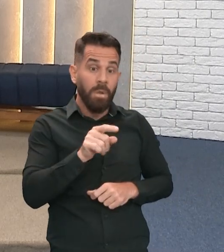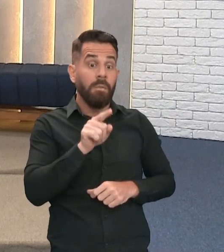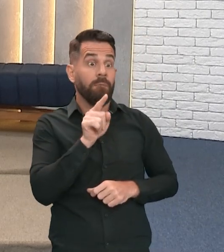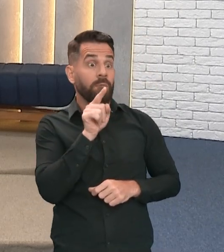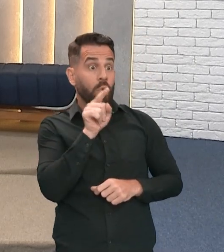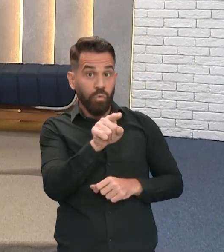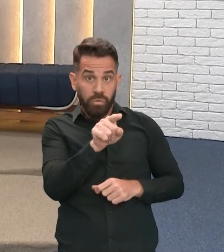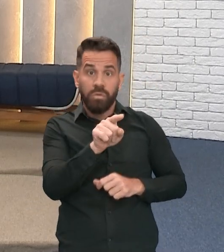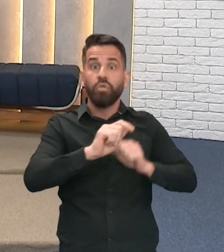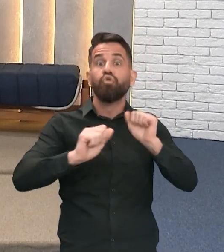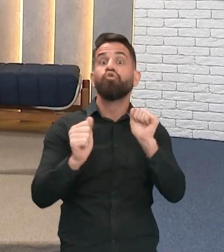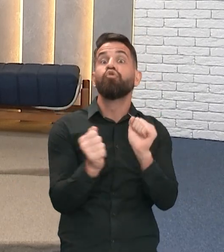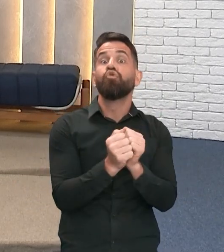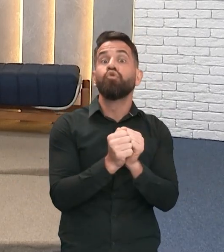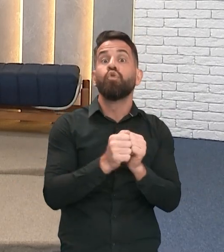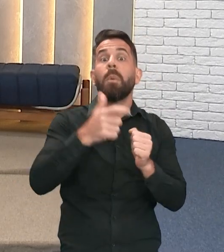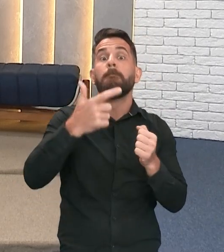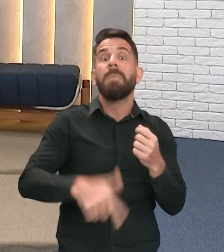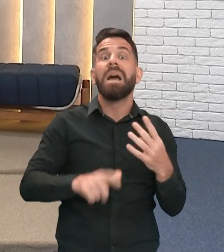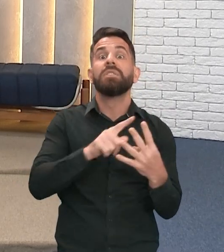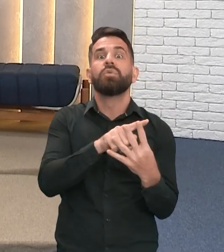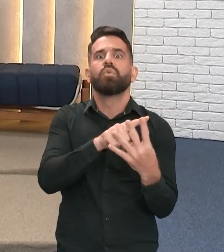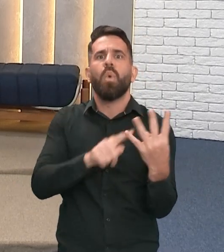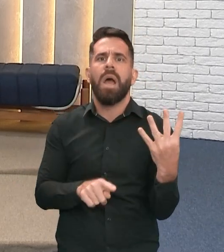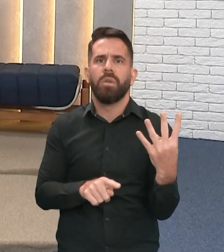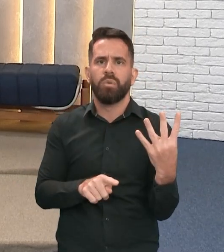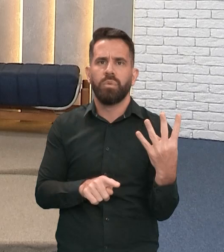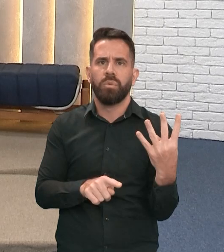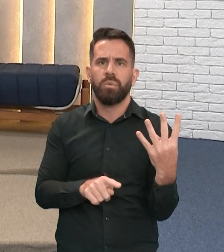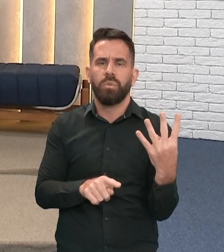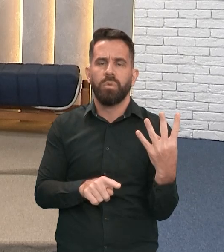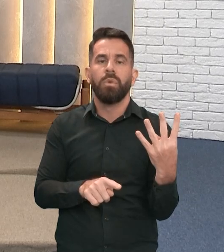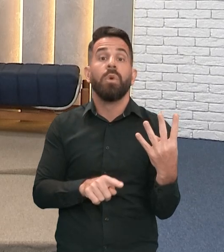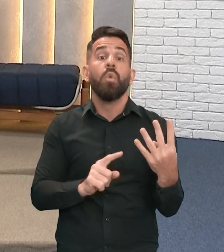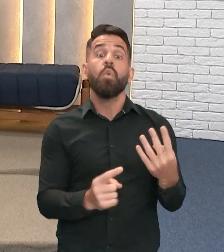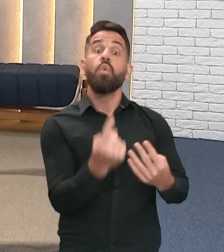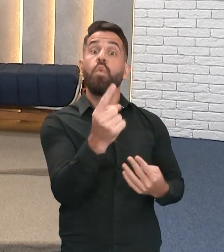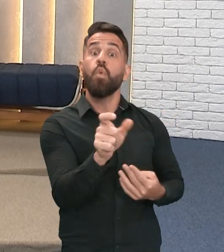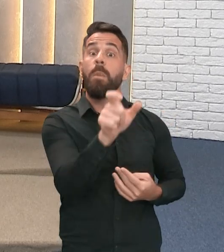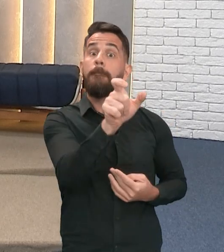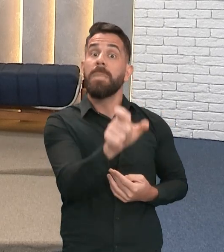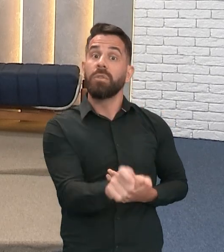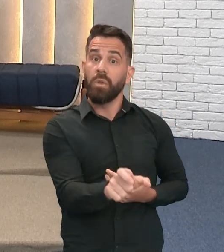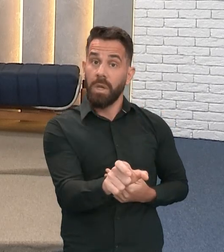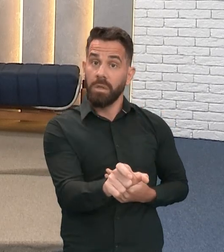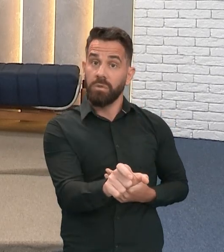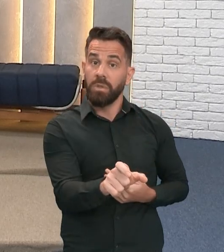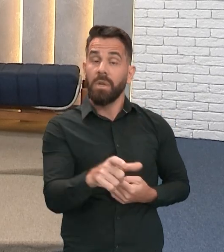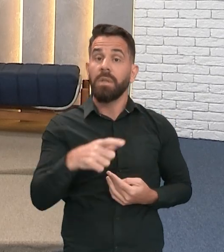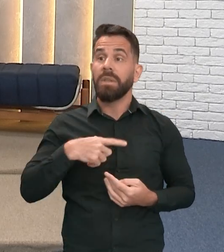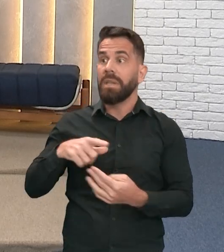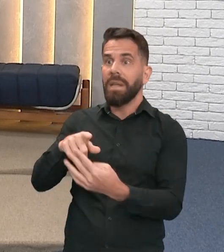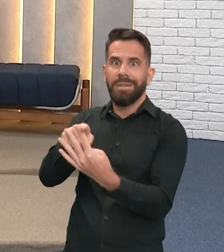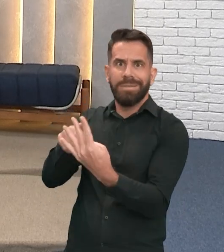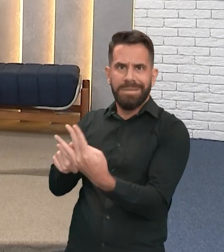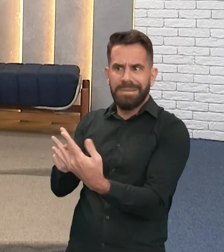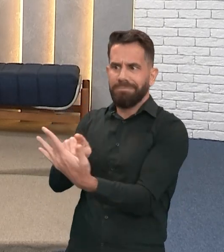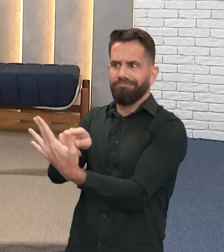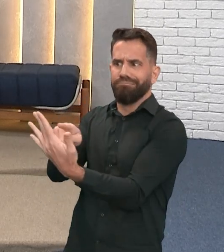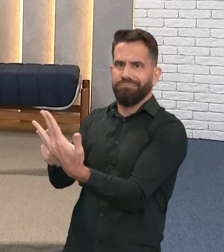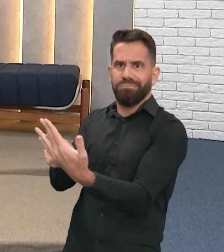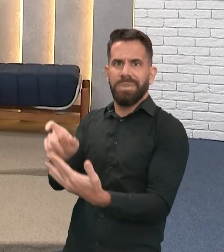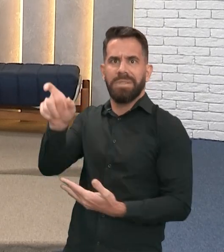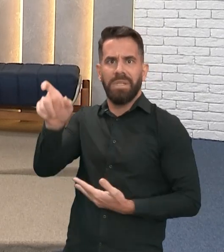4 pessoas controlando um personagem contra 5 pessoas controlando outros personagens, e tem mais de 190 personagens, e você tem que decorar a